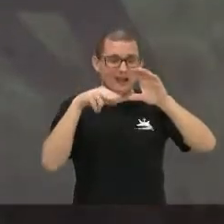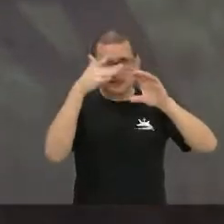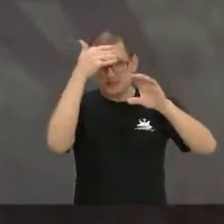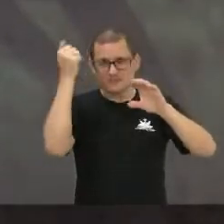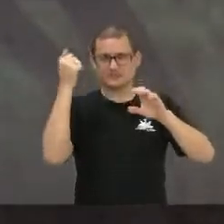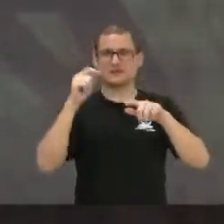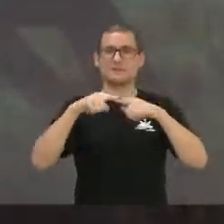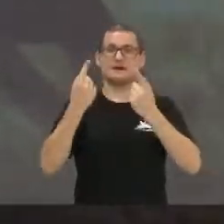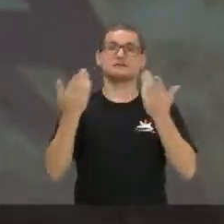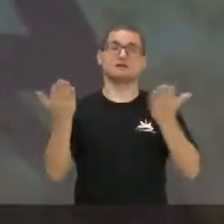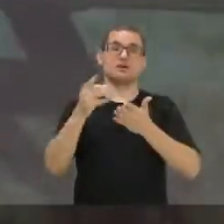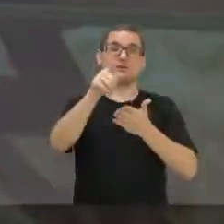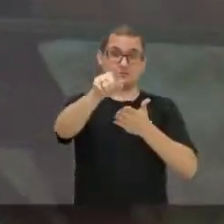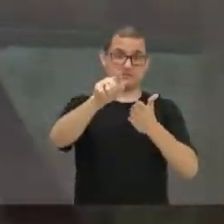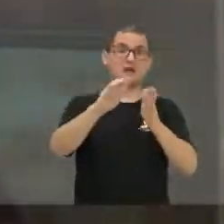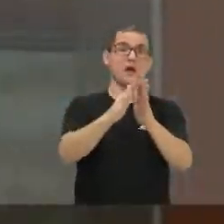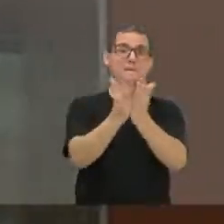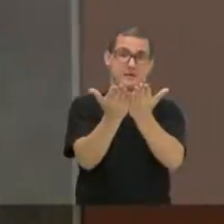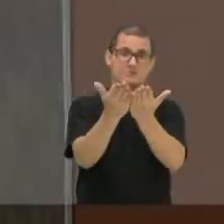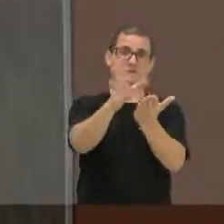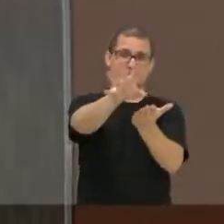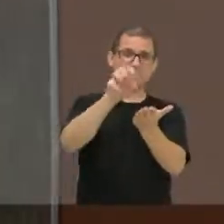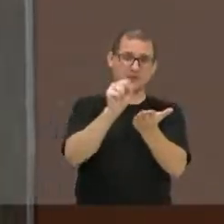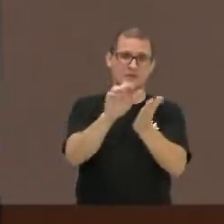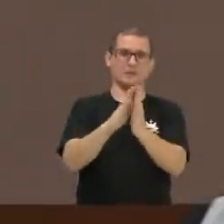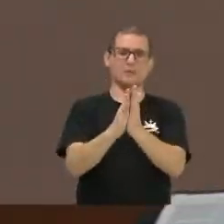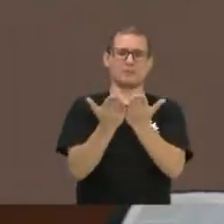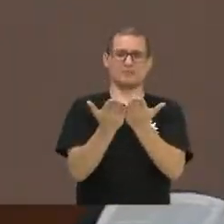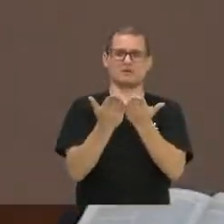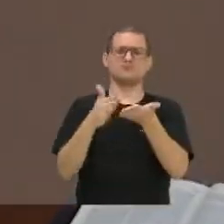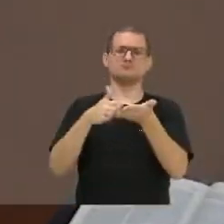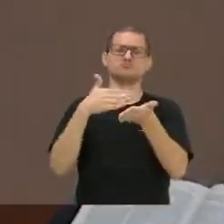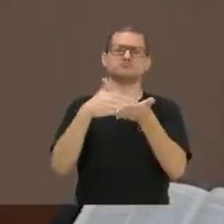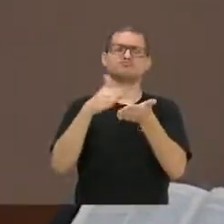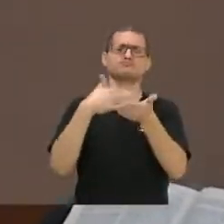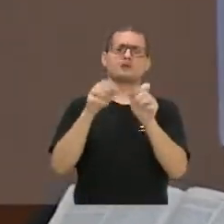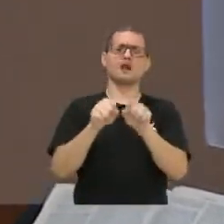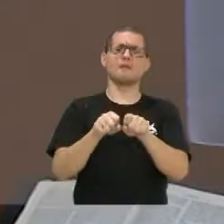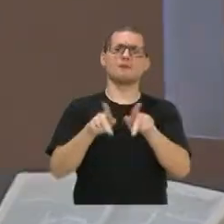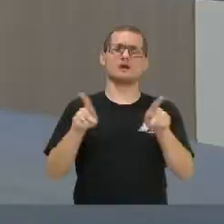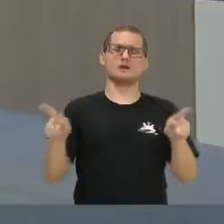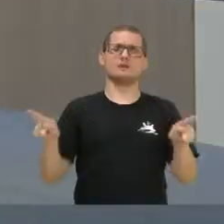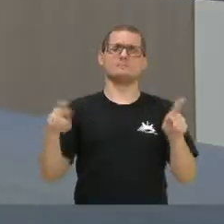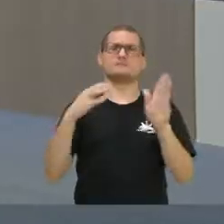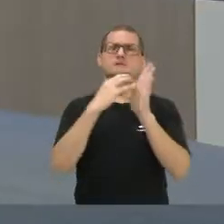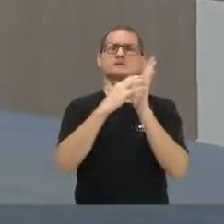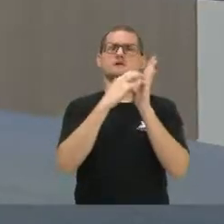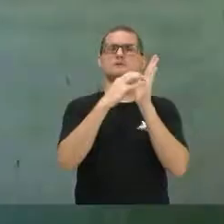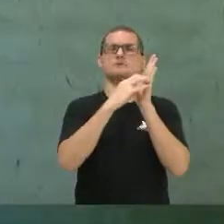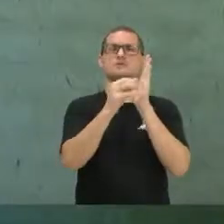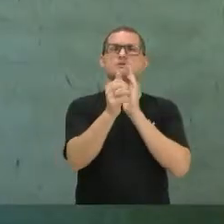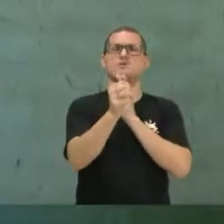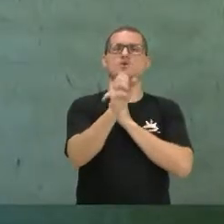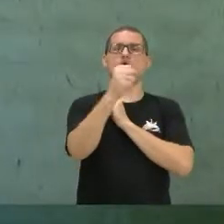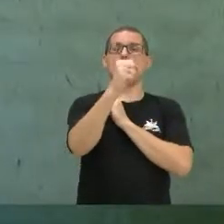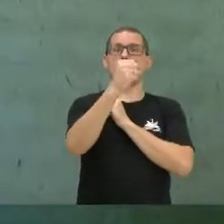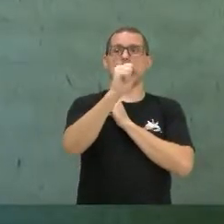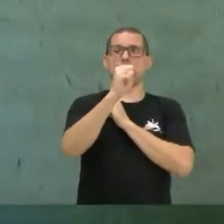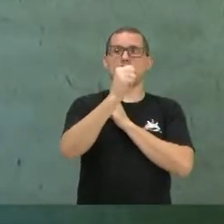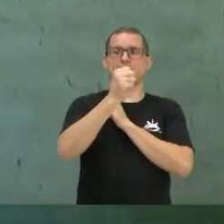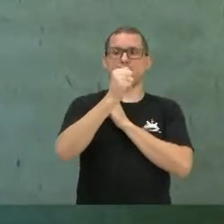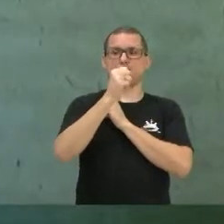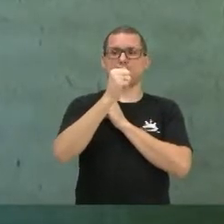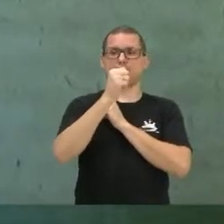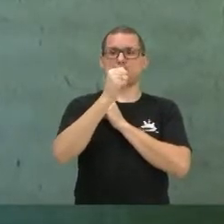eu queira abrir sua bíblia meu irmão nem a irmã eu estou aqui no capítulo o rito